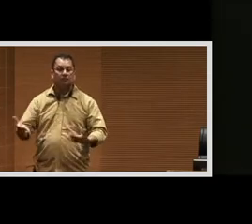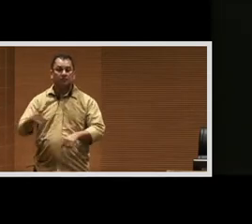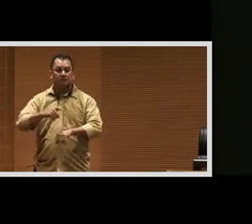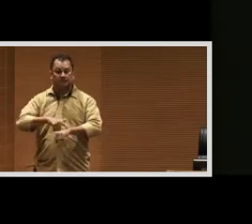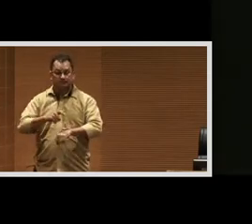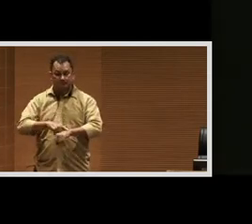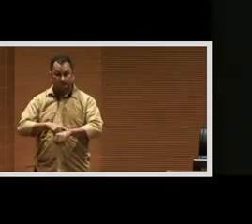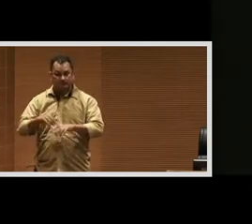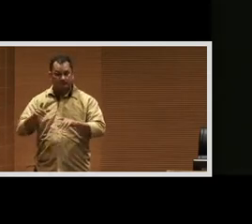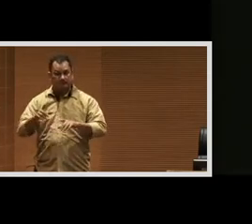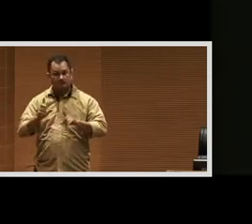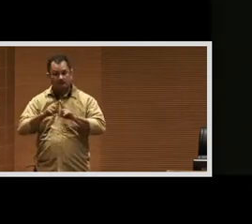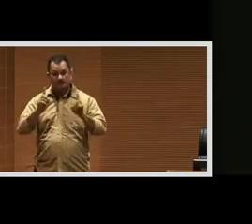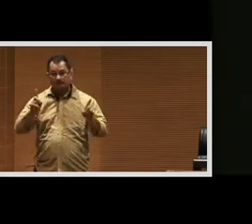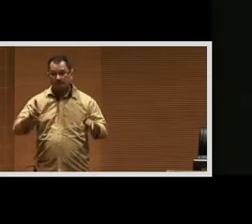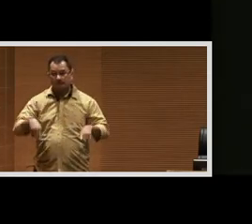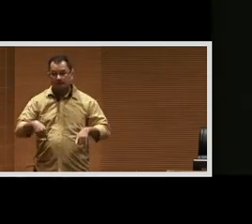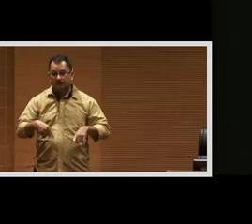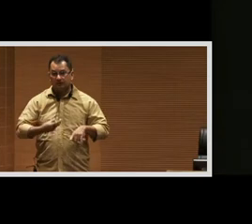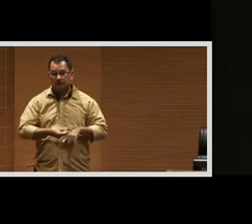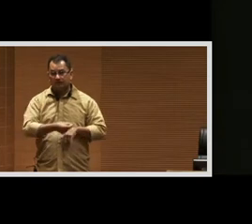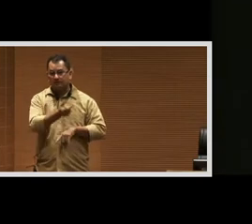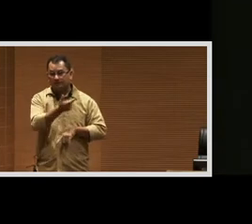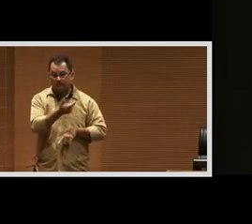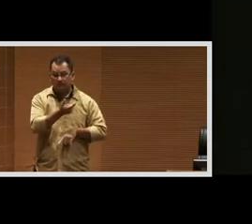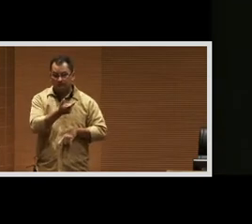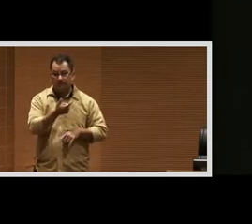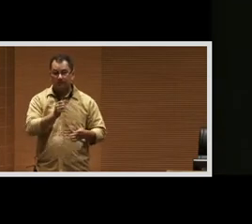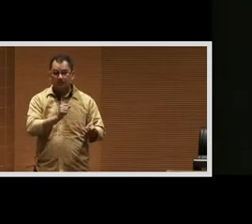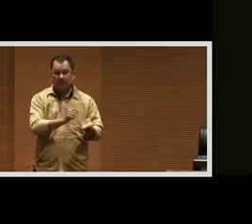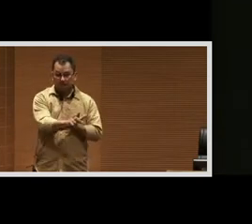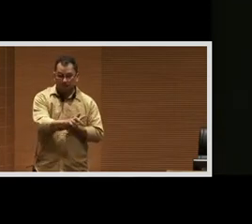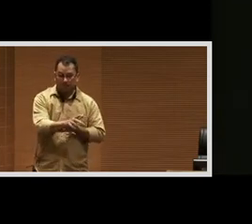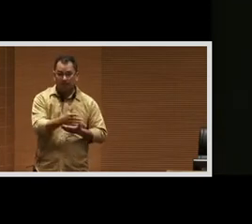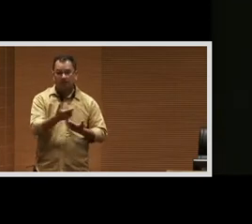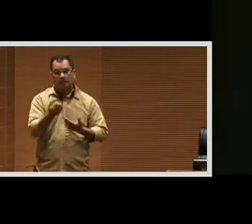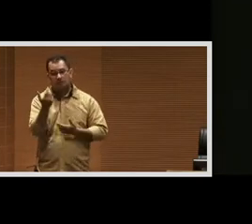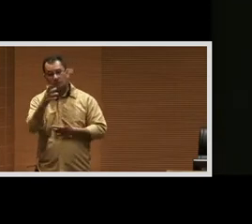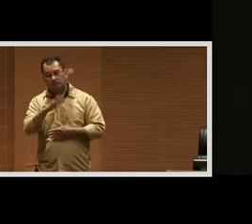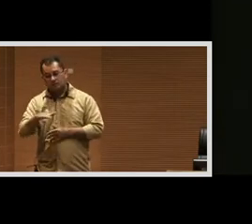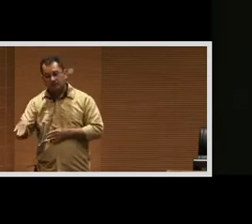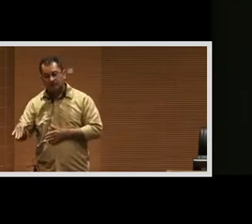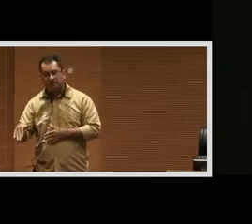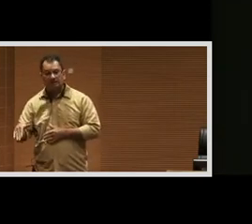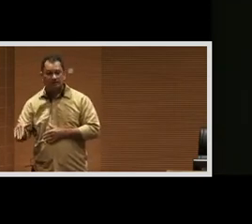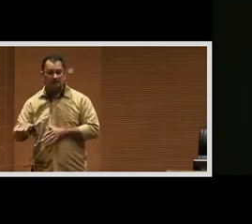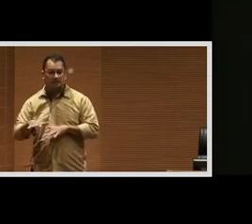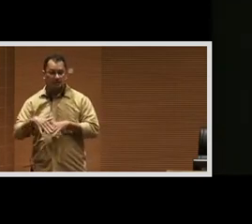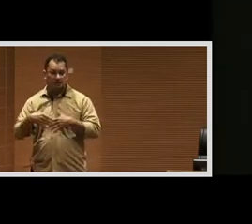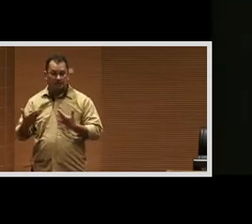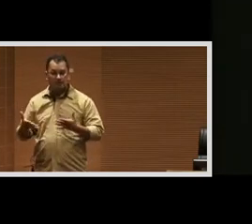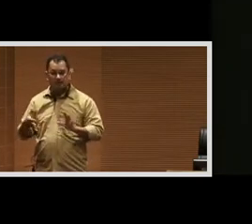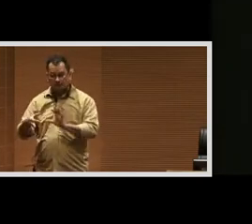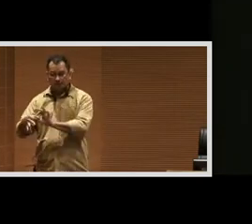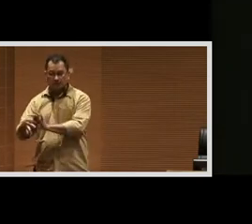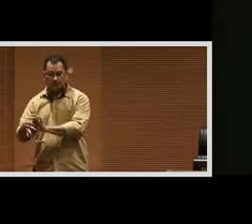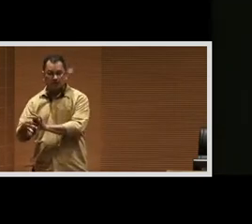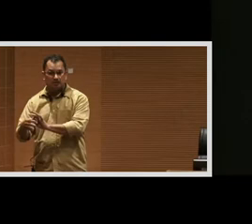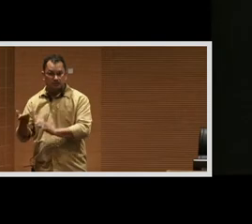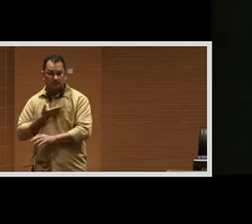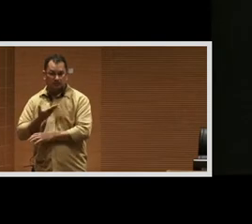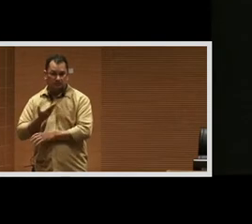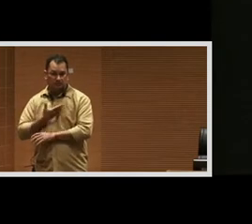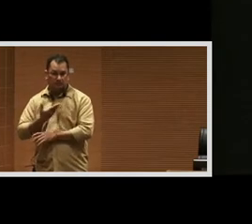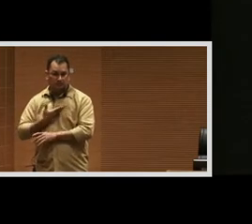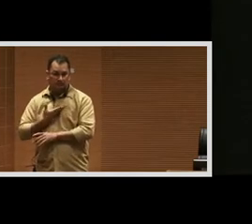ou um funcionário do abrigo saía, ou, mais ainda, quando uma criança, a quem ele era ligado, voltava para